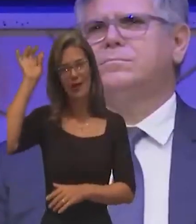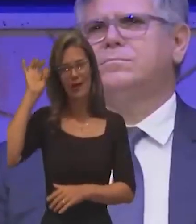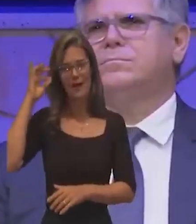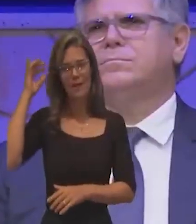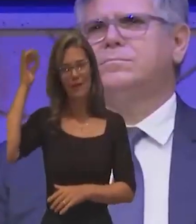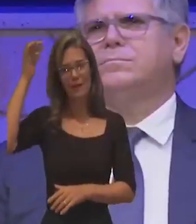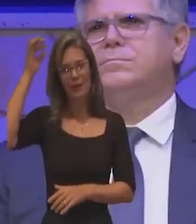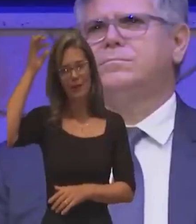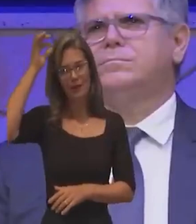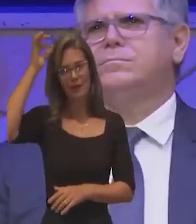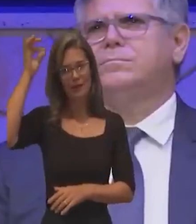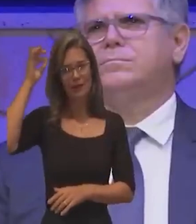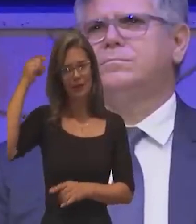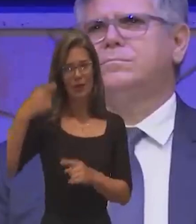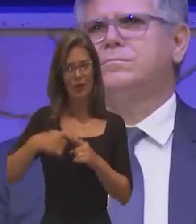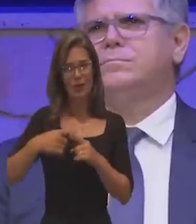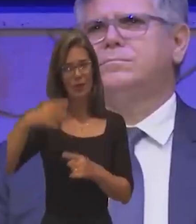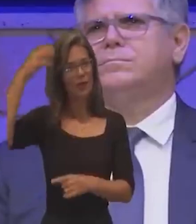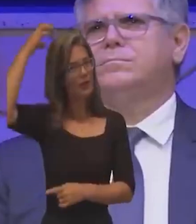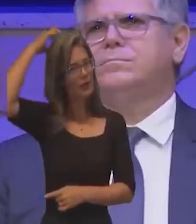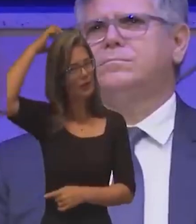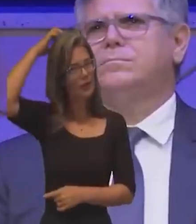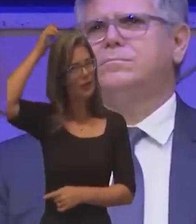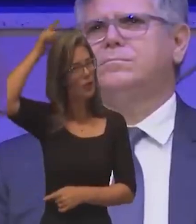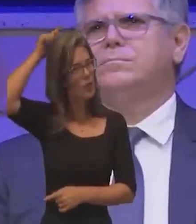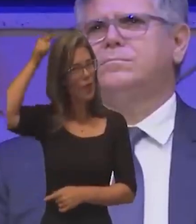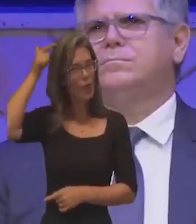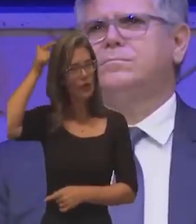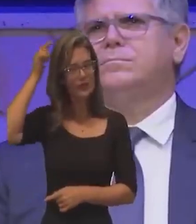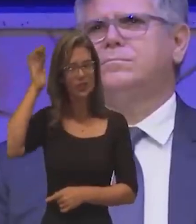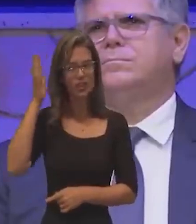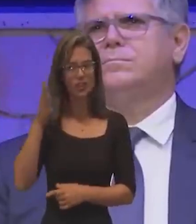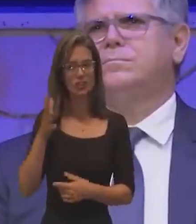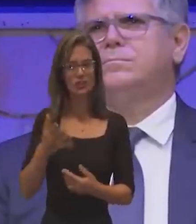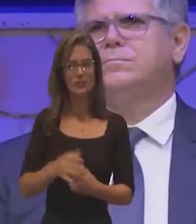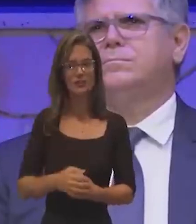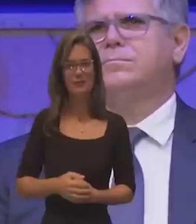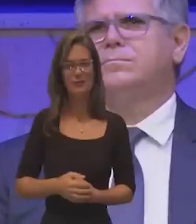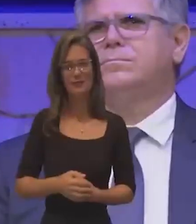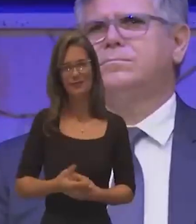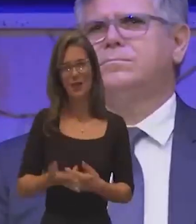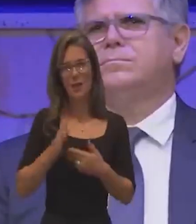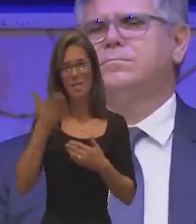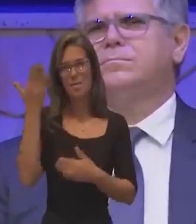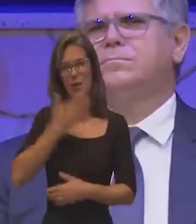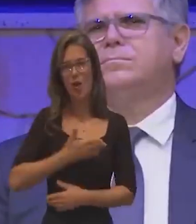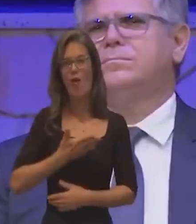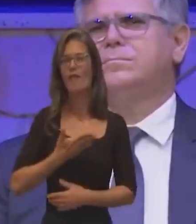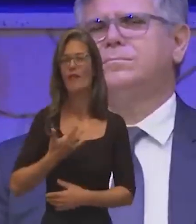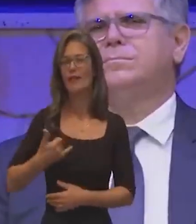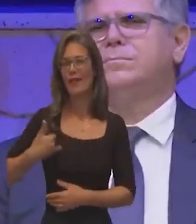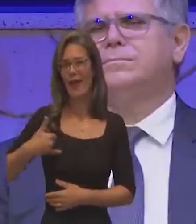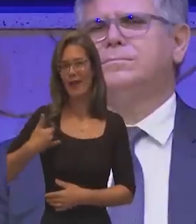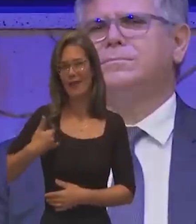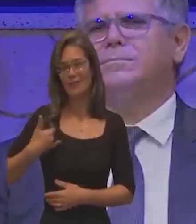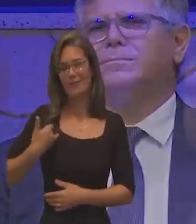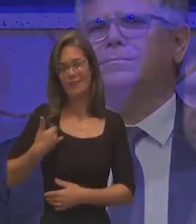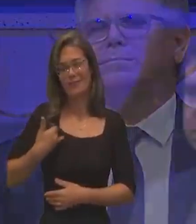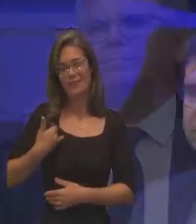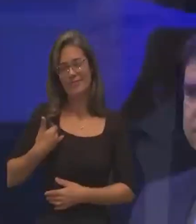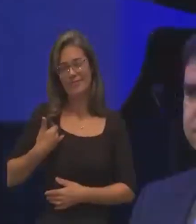Porque o núcleo da minha cabeça já aponta que a idade chegou.